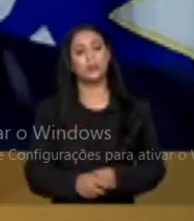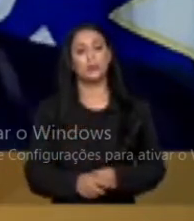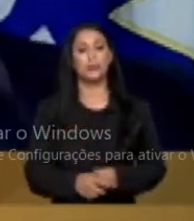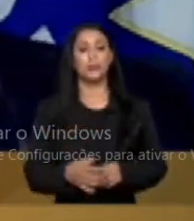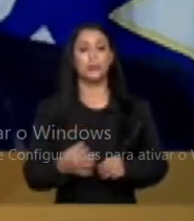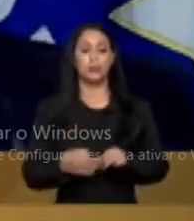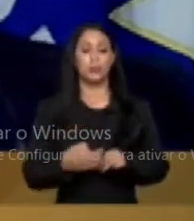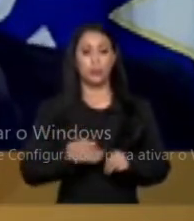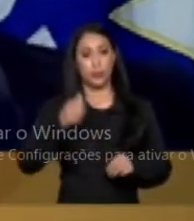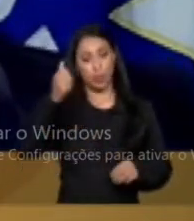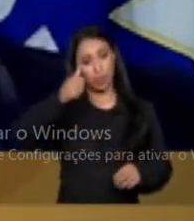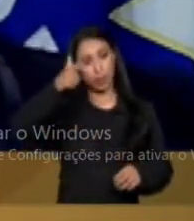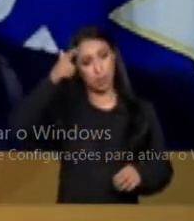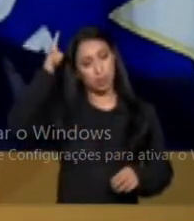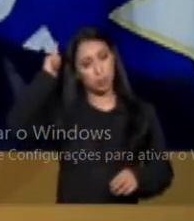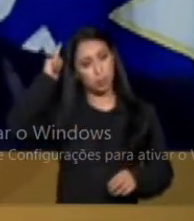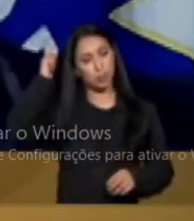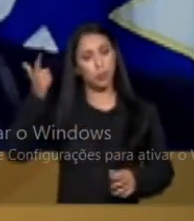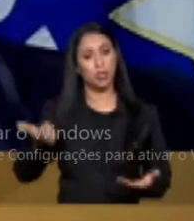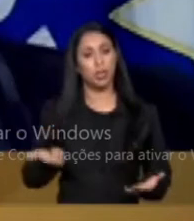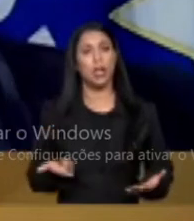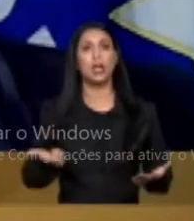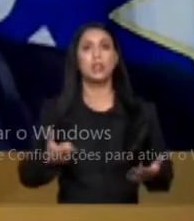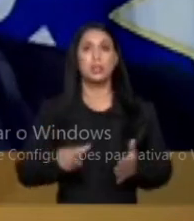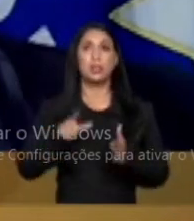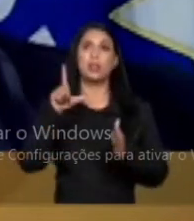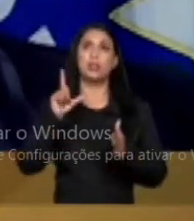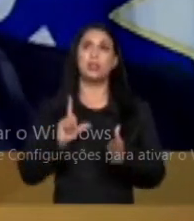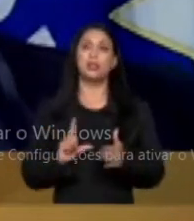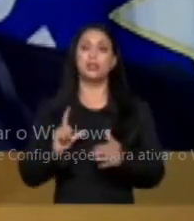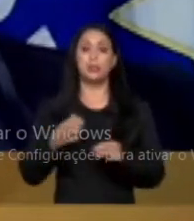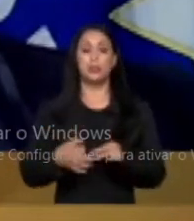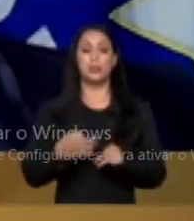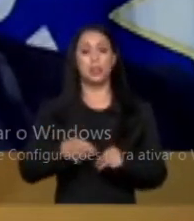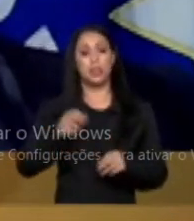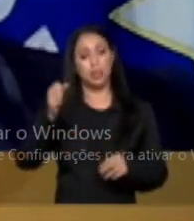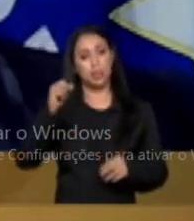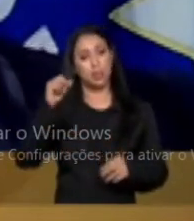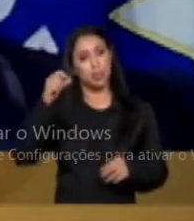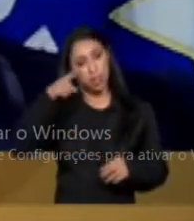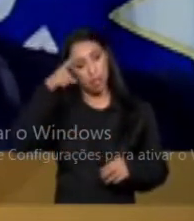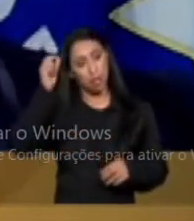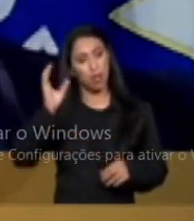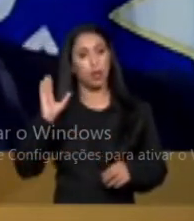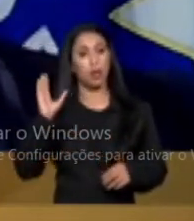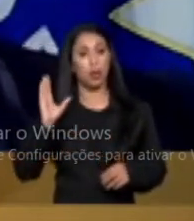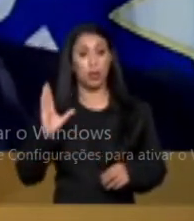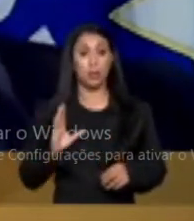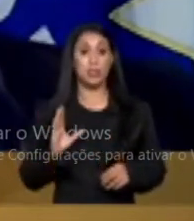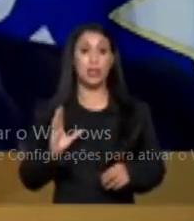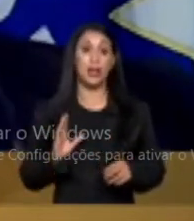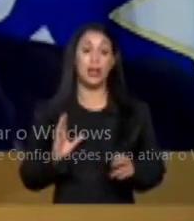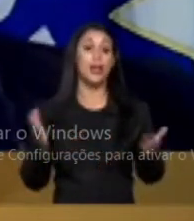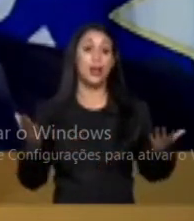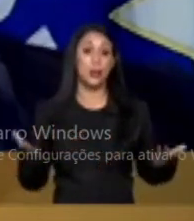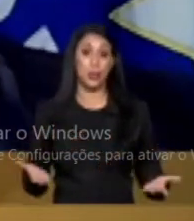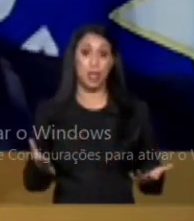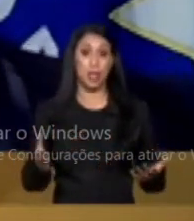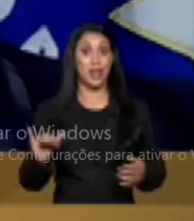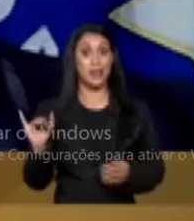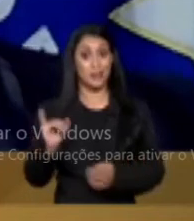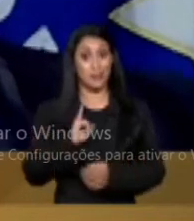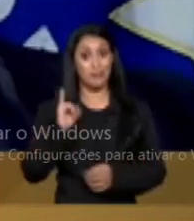Alexandre de Moraes, tivemos antes a ministra Rosa, todos passaram por esse importante tribunal e